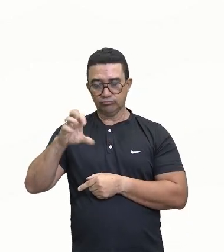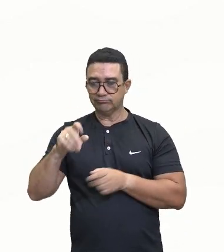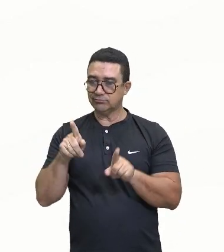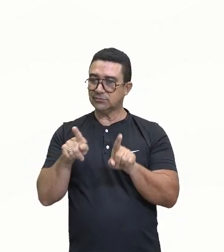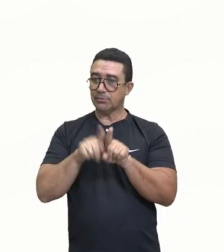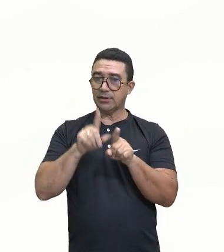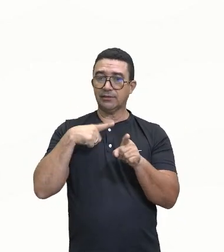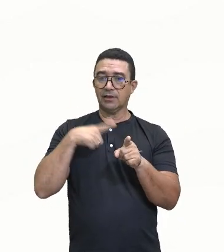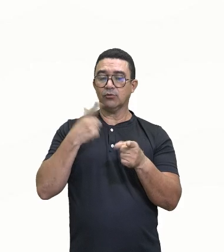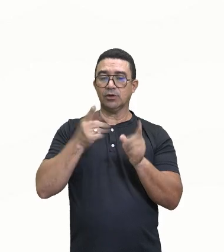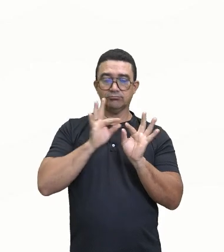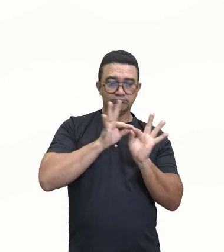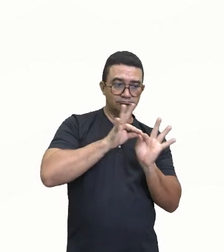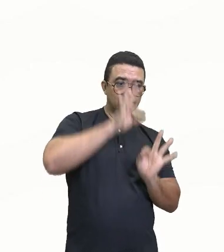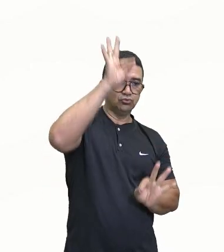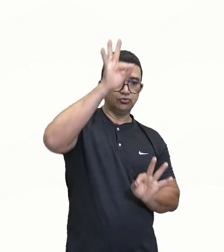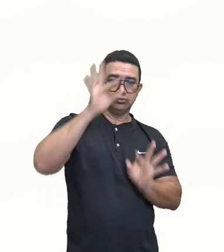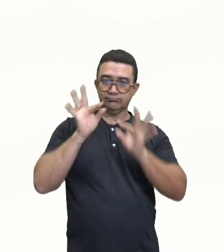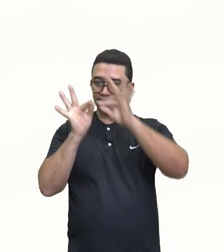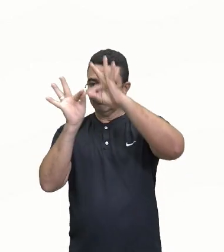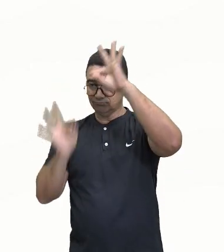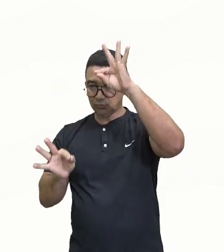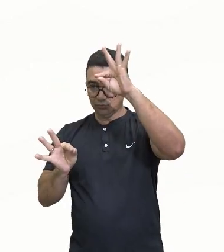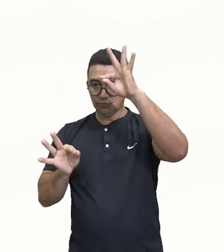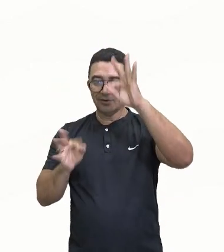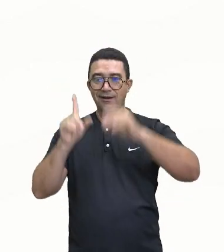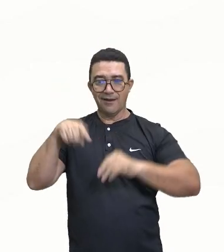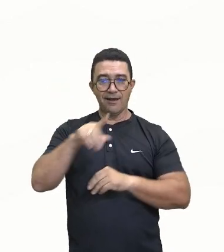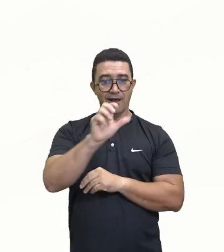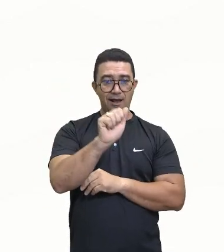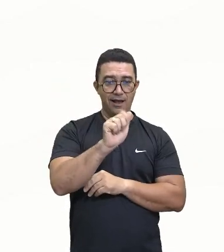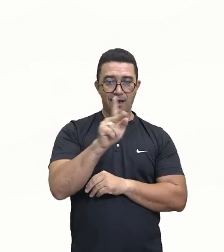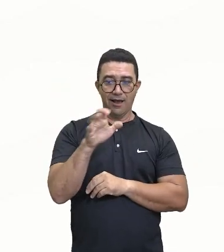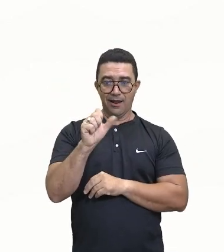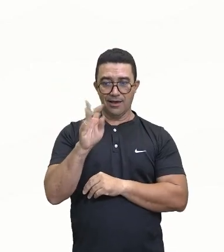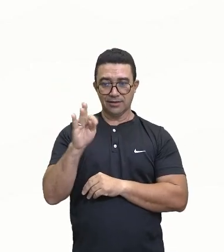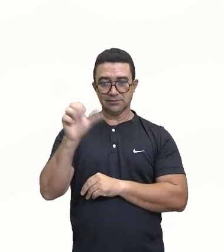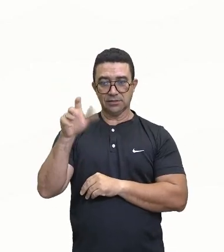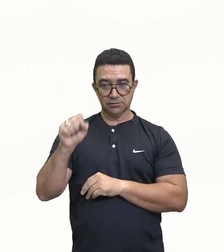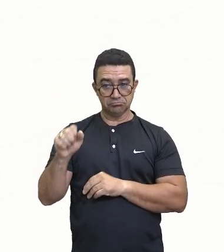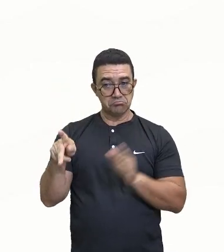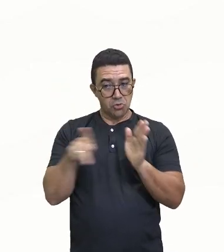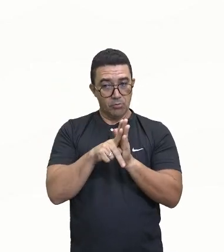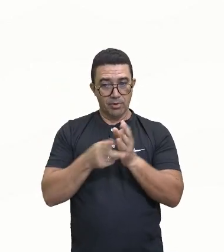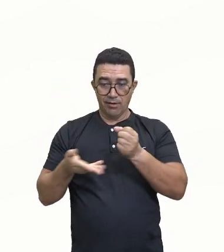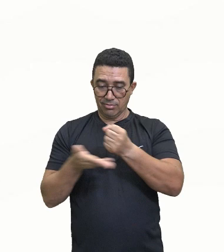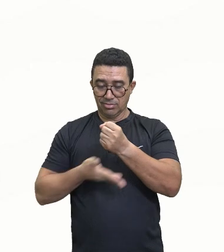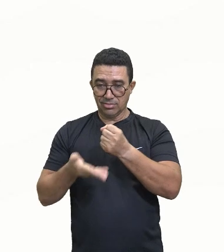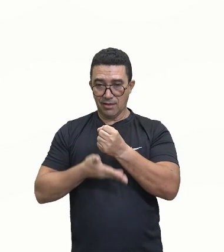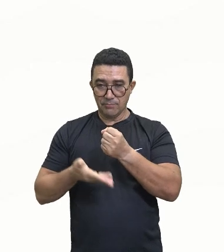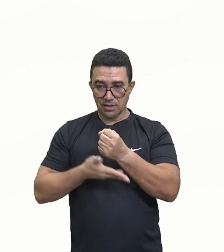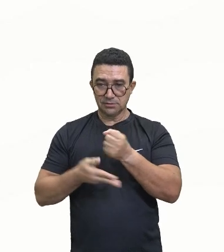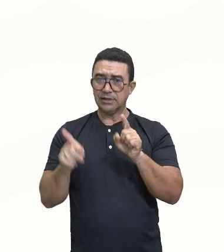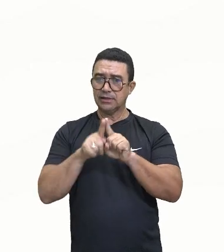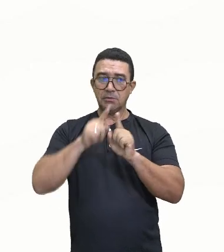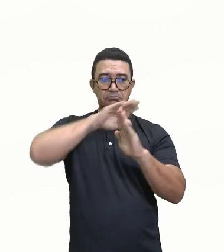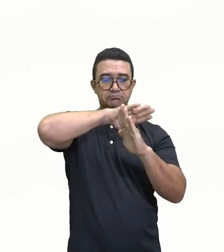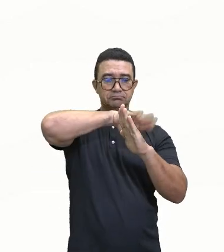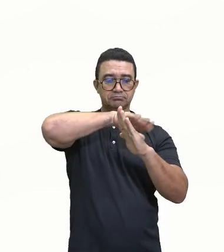são as linhas, certo? Os segmentos de reta. Então, nós temos as arestas da base e também temos a aresta